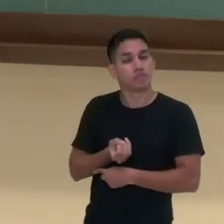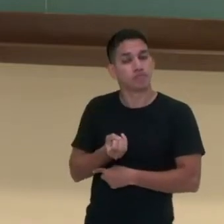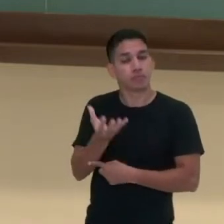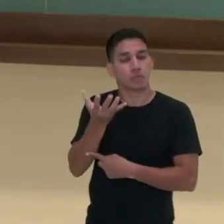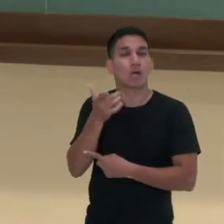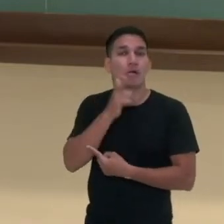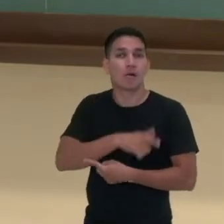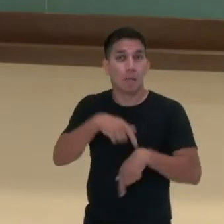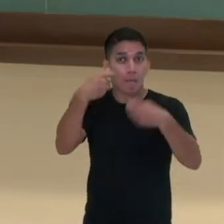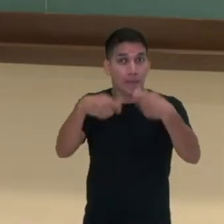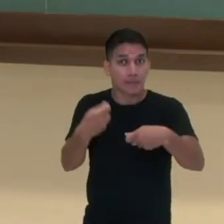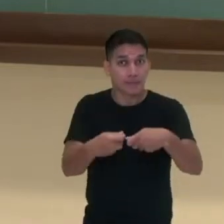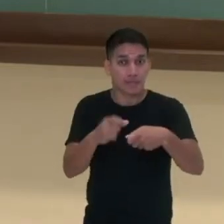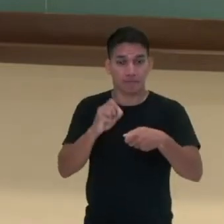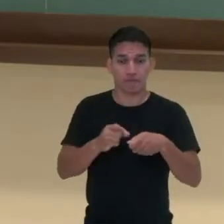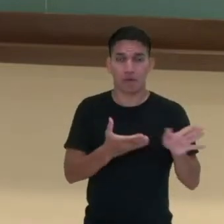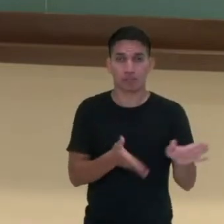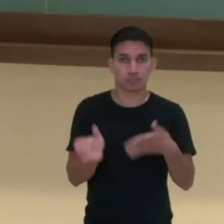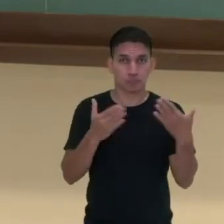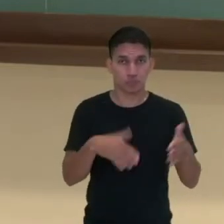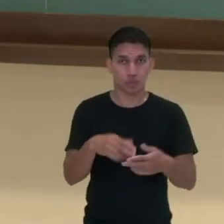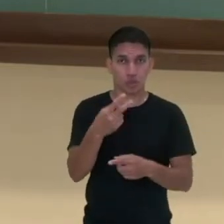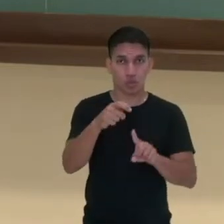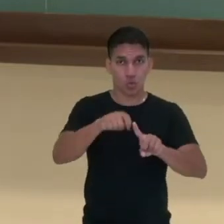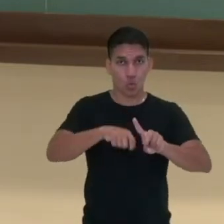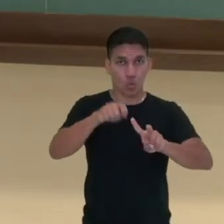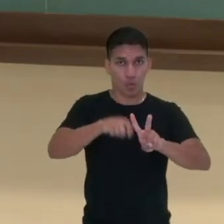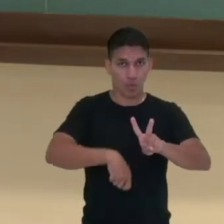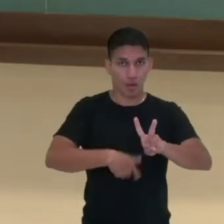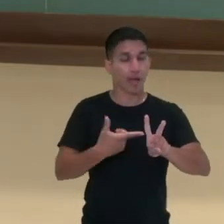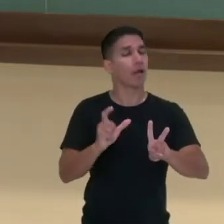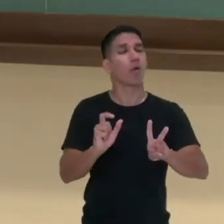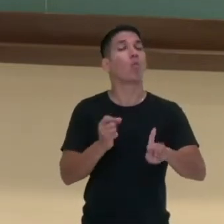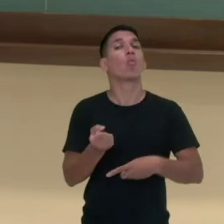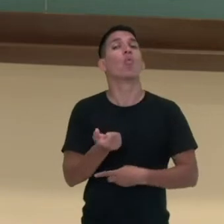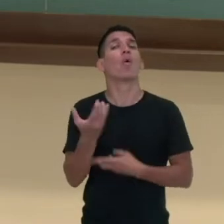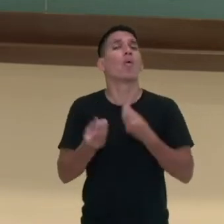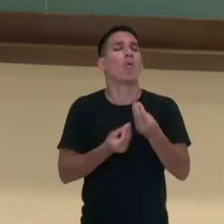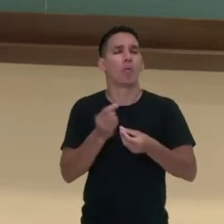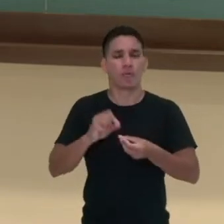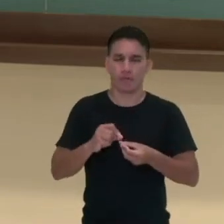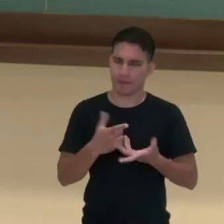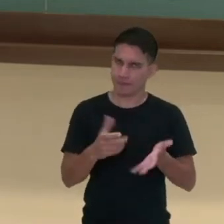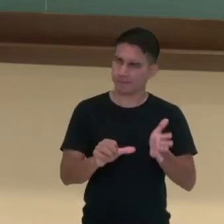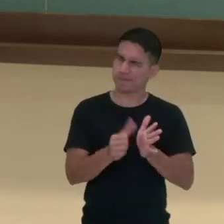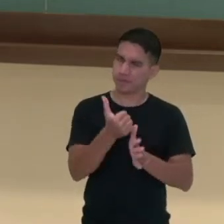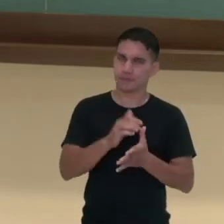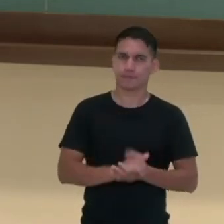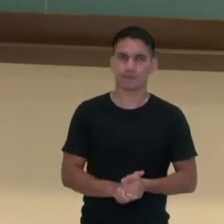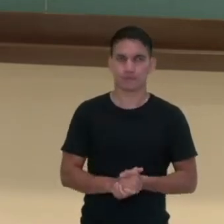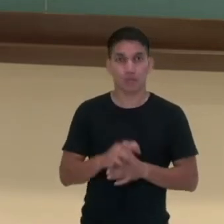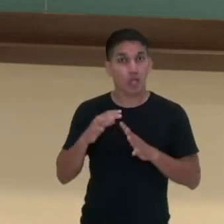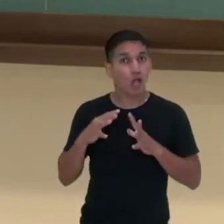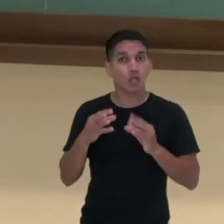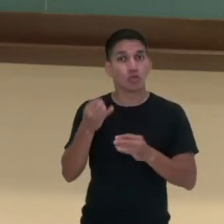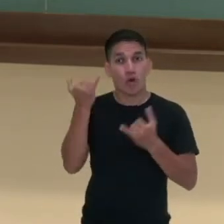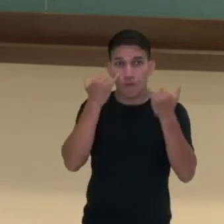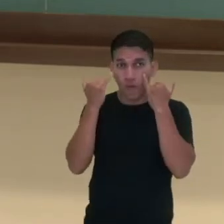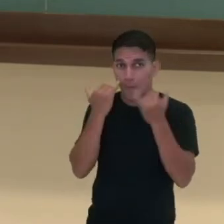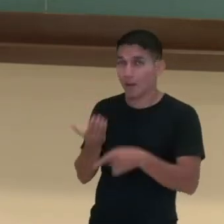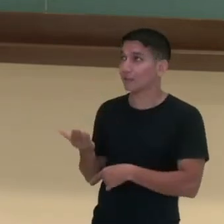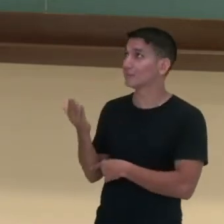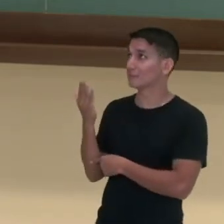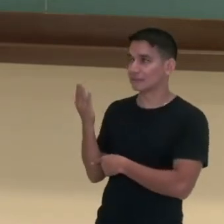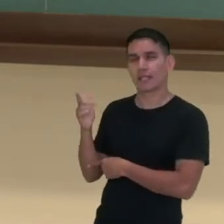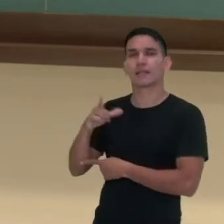para a produção nesses 2 meses? Então, como que eu vou fazer, professora? Primeiro, gente, todas essas informações que